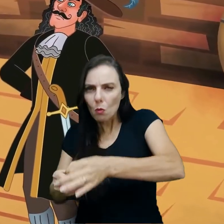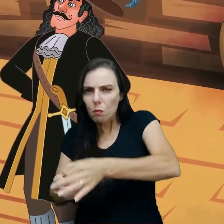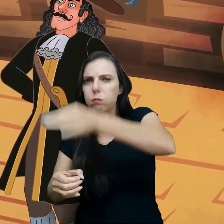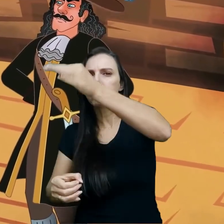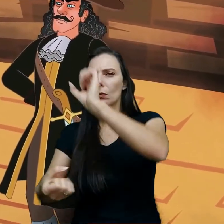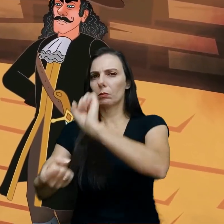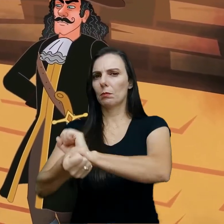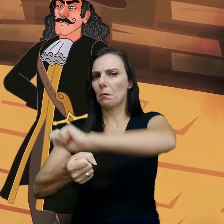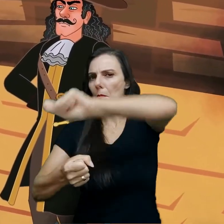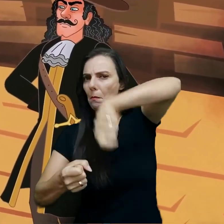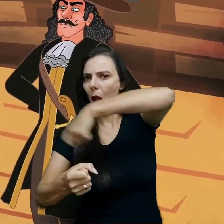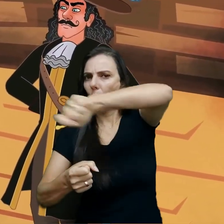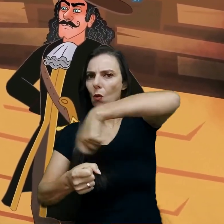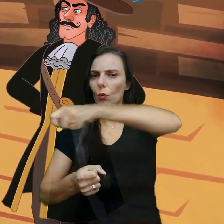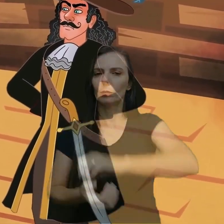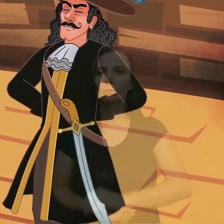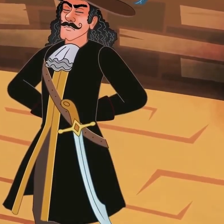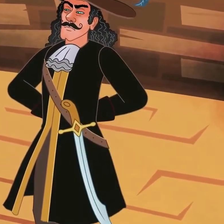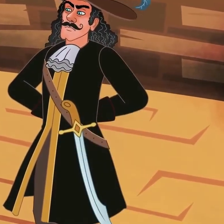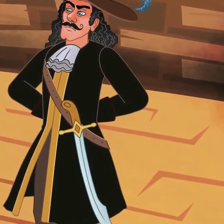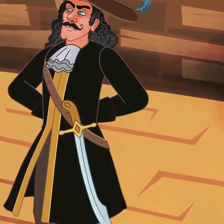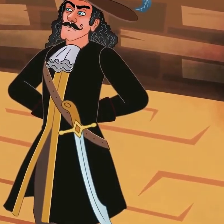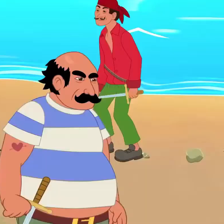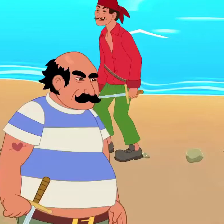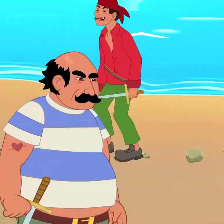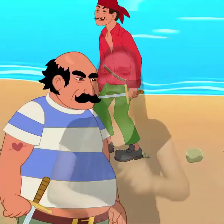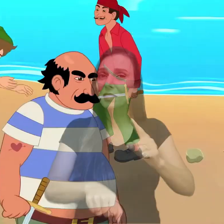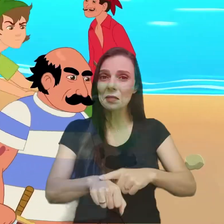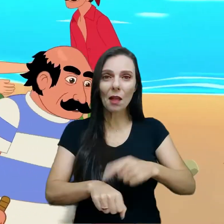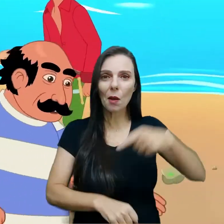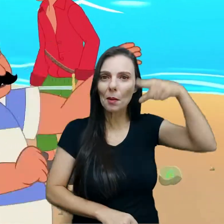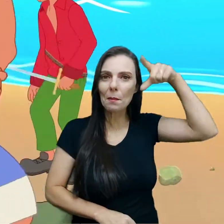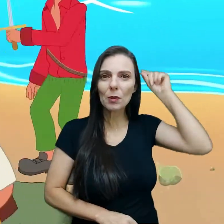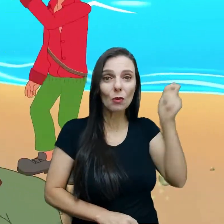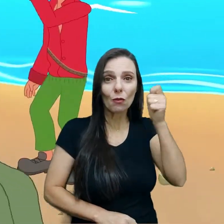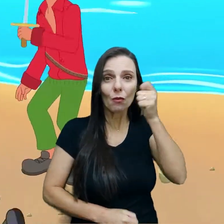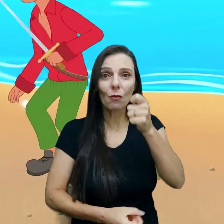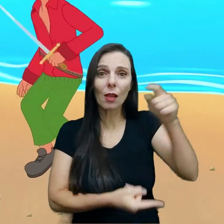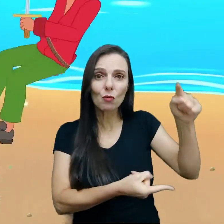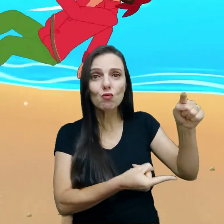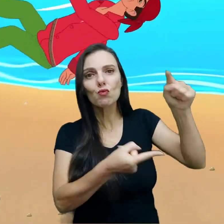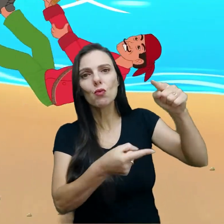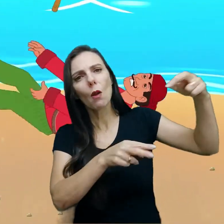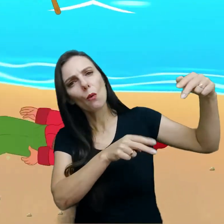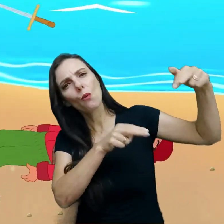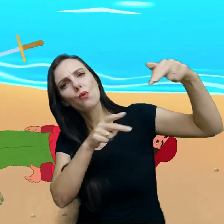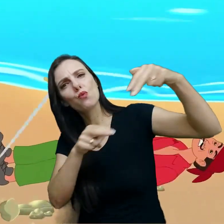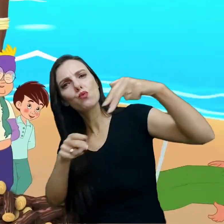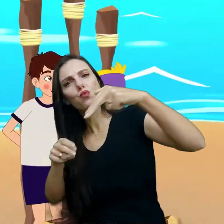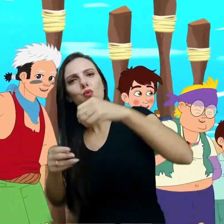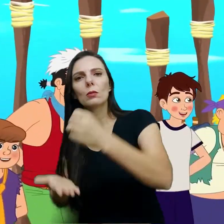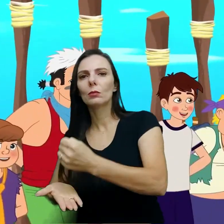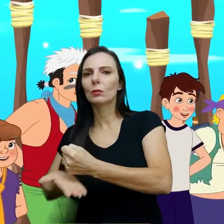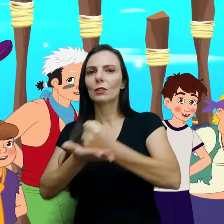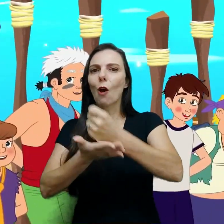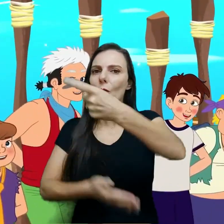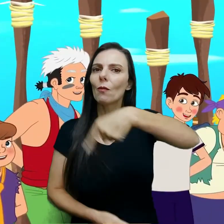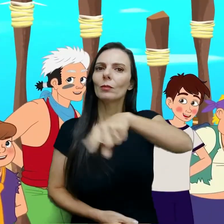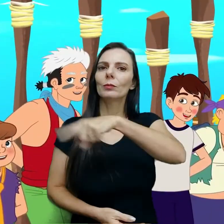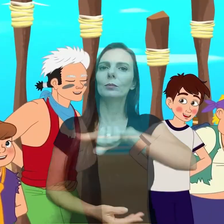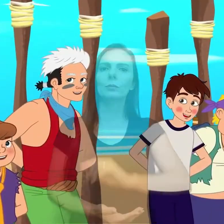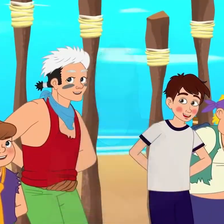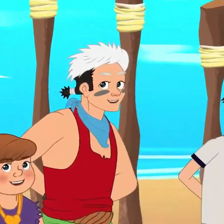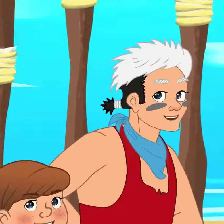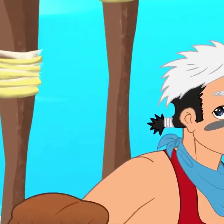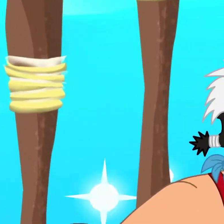Então ele a colocou no bote e a amarrou. Nesse momento, Peter e Tinker Bell chegaram para